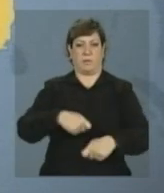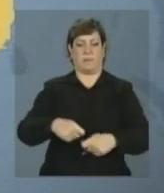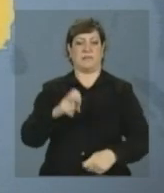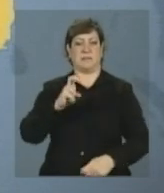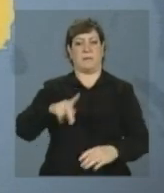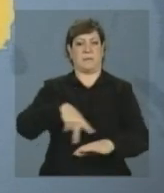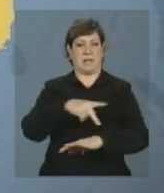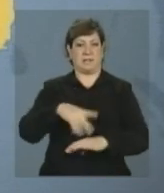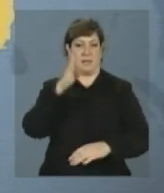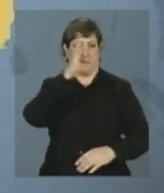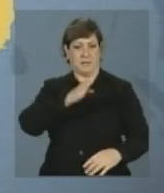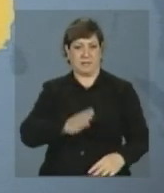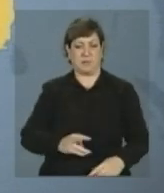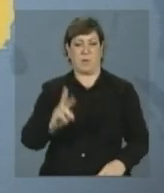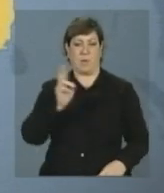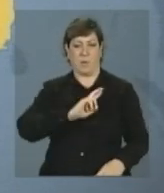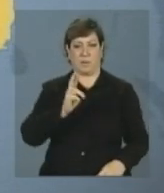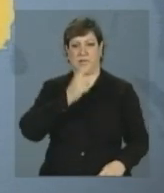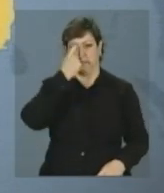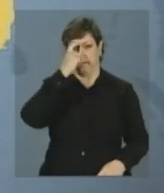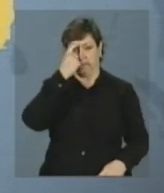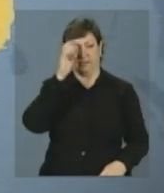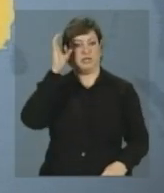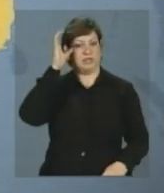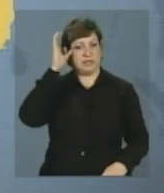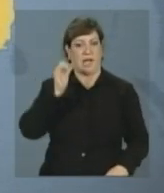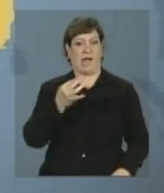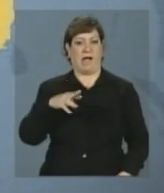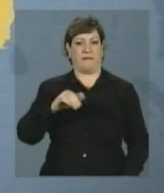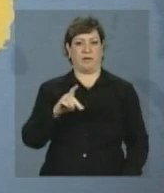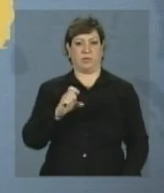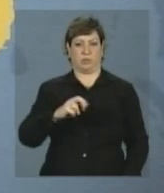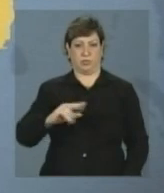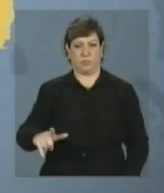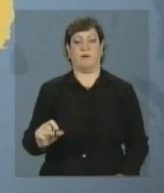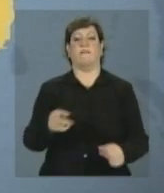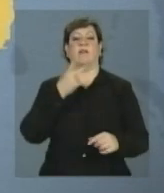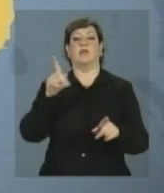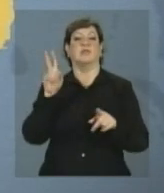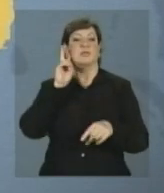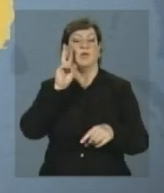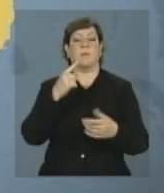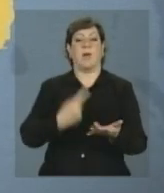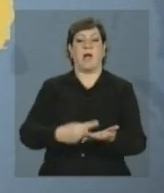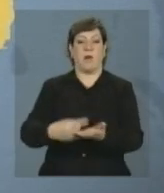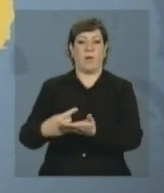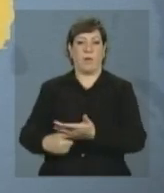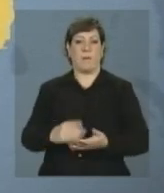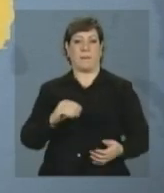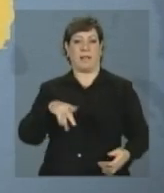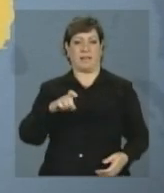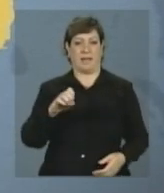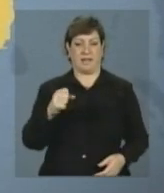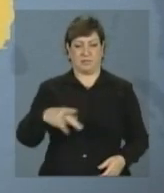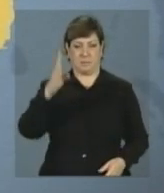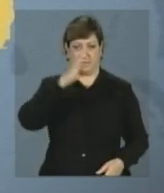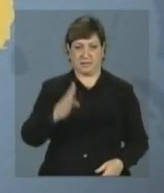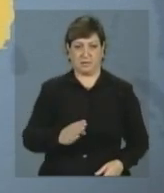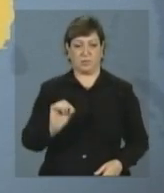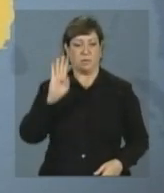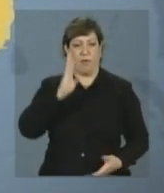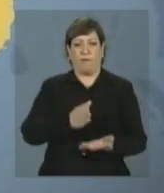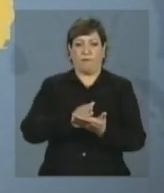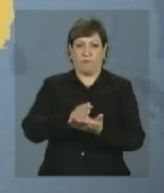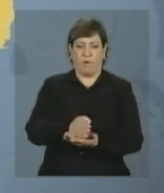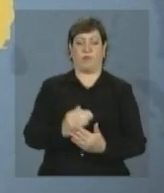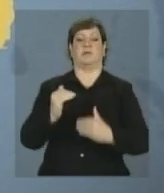Rússia, Índia, China e África do Sul. Falou sobre o acordo entre os bancos nacionais de fomento, como o BNDES do Brasil, focado